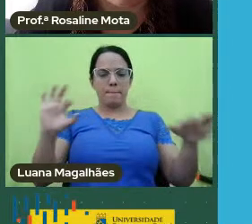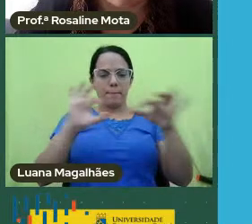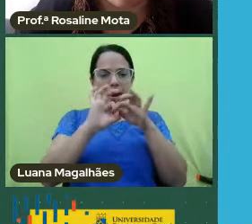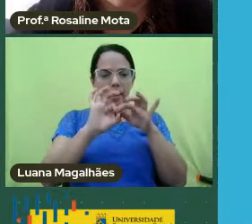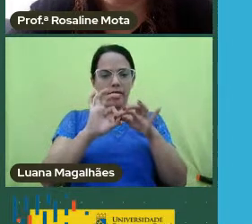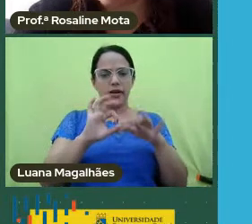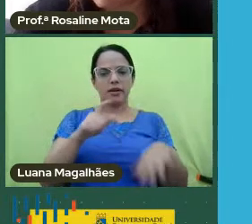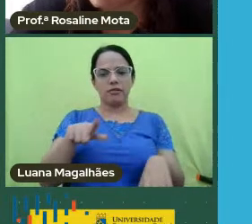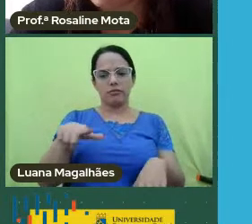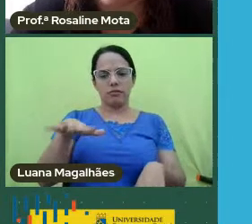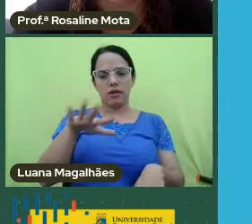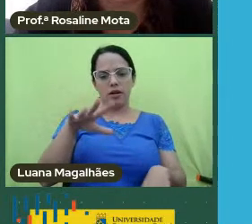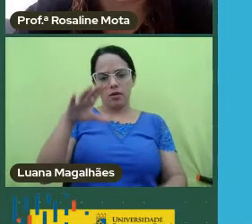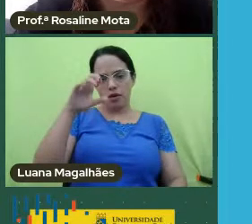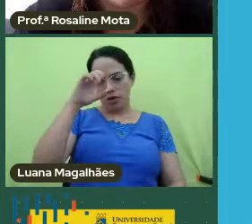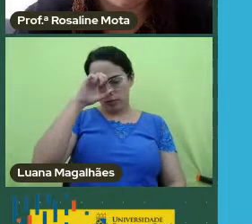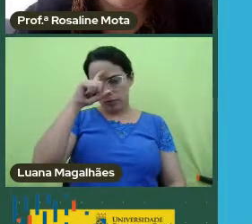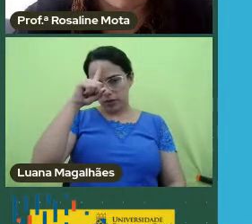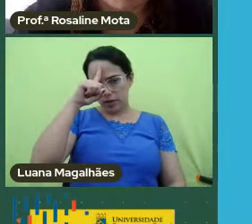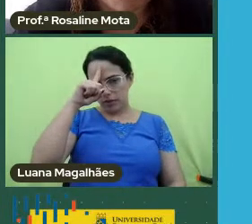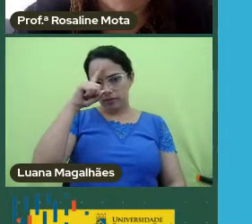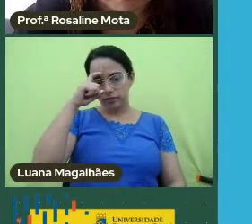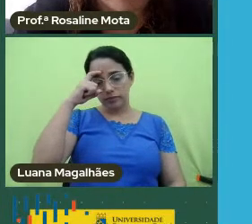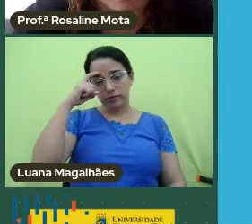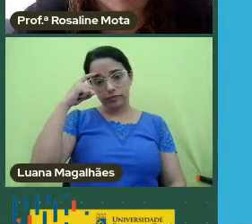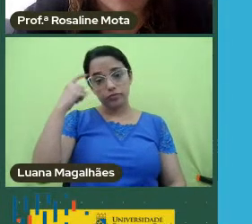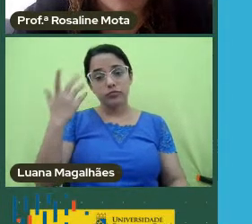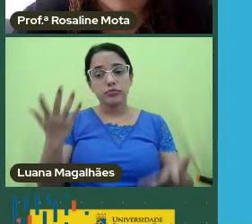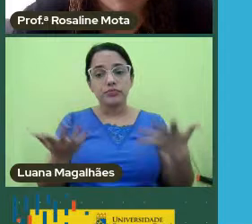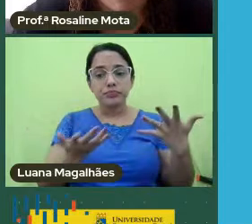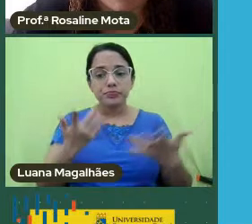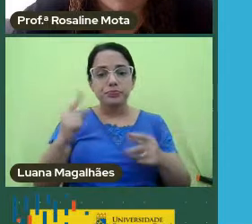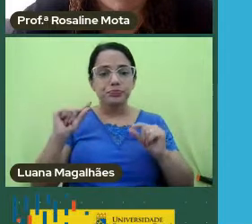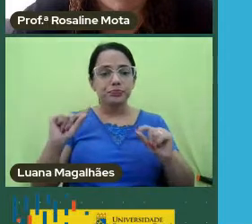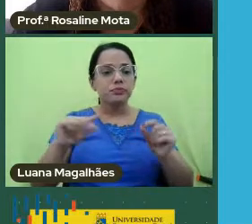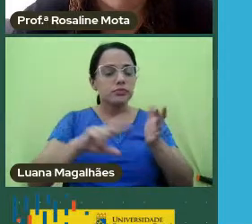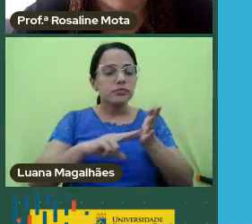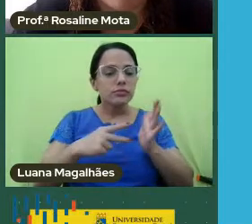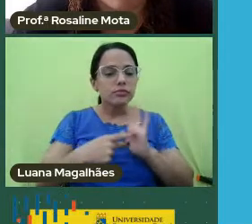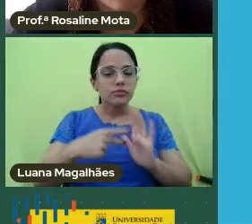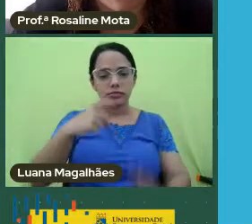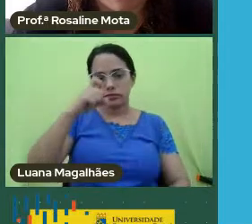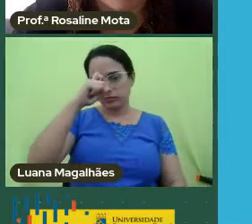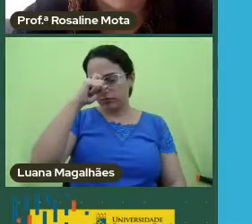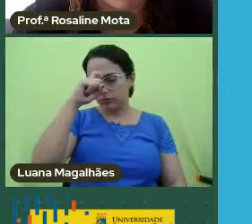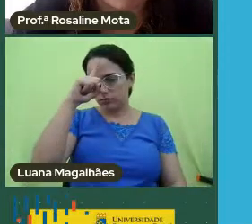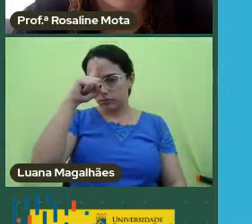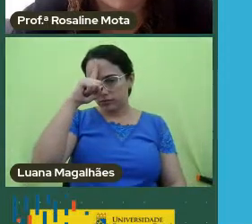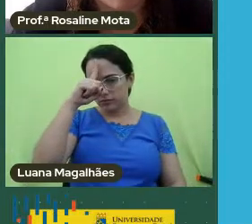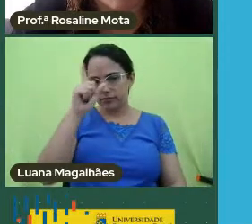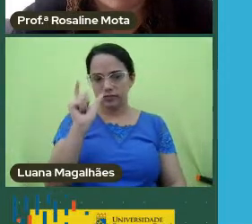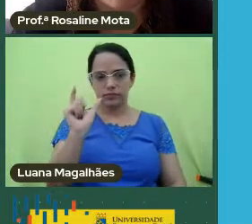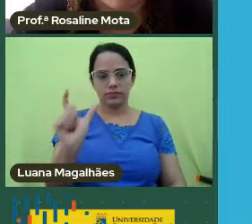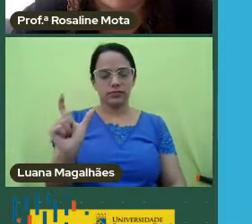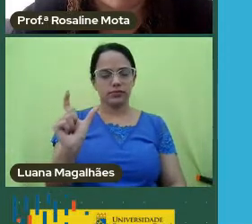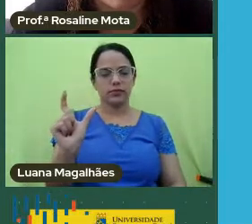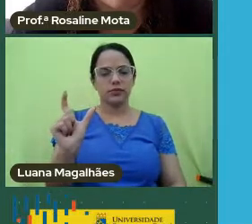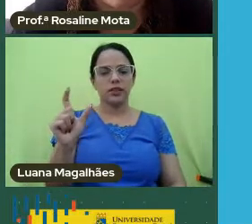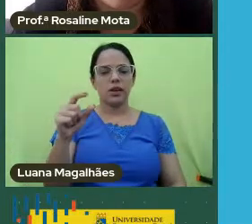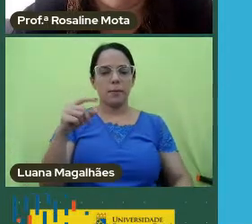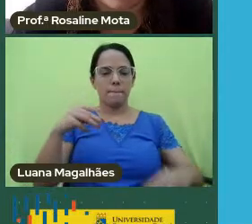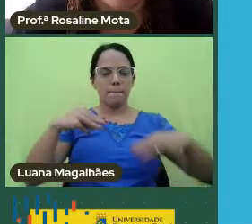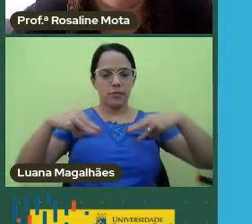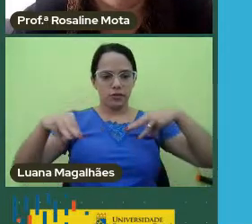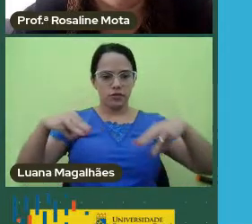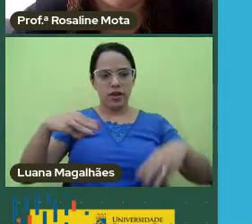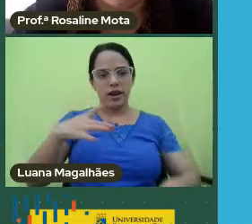universo hospitalar. E aí, o que seria o hospital, né? O termo hospital, segundo o Ministério da Saúde, ele